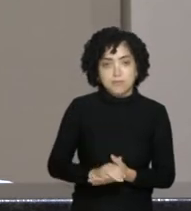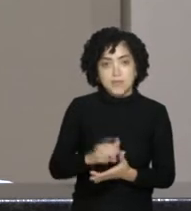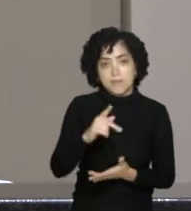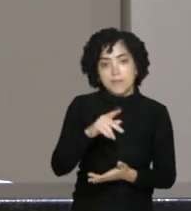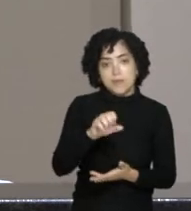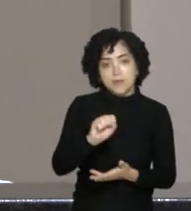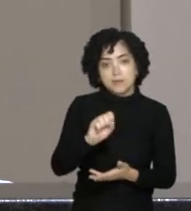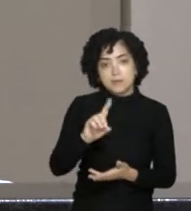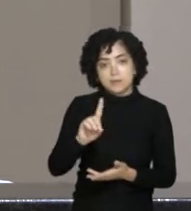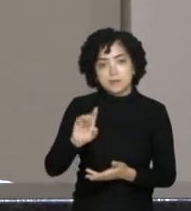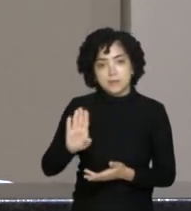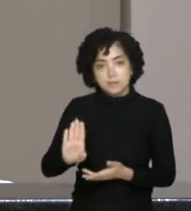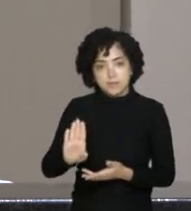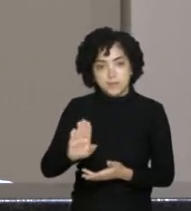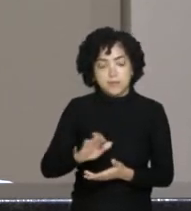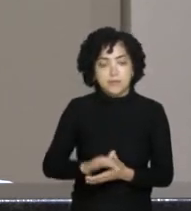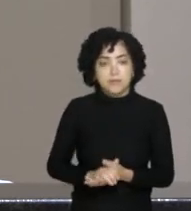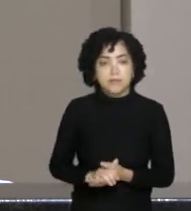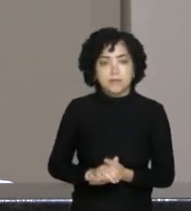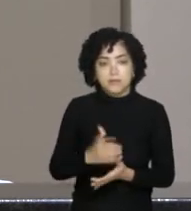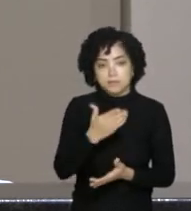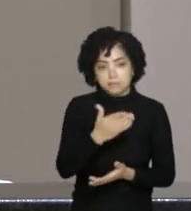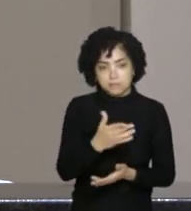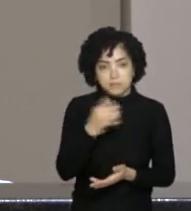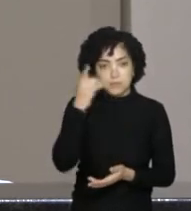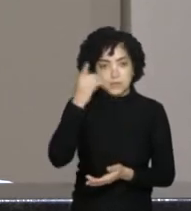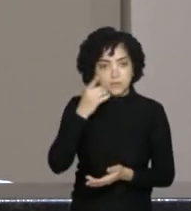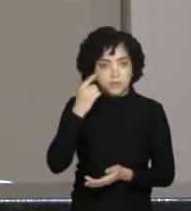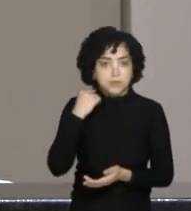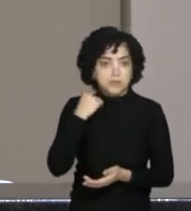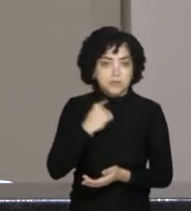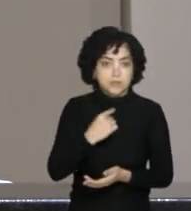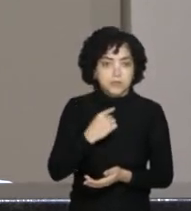forma. Deputado Silvio Drevik, o PP.